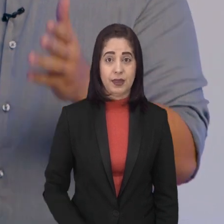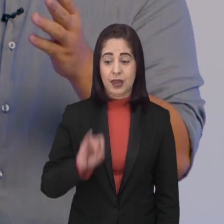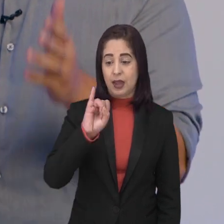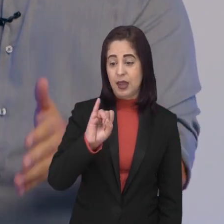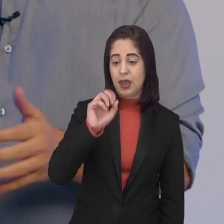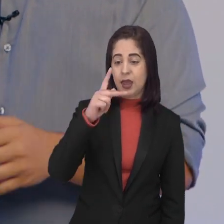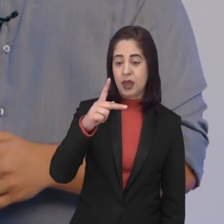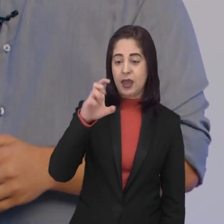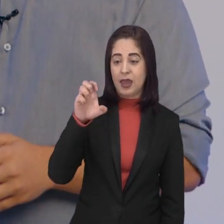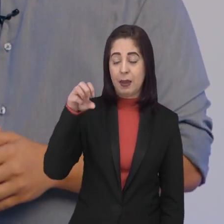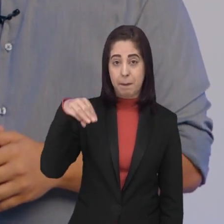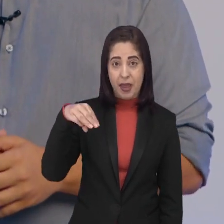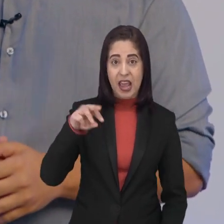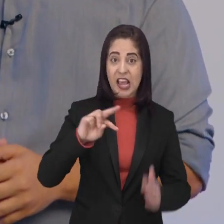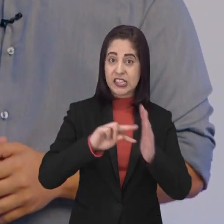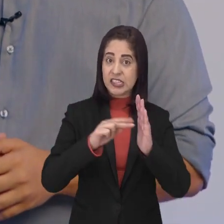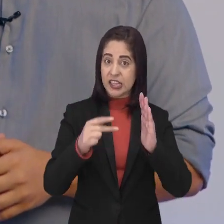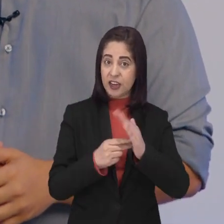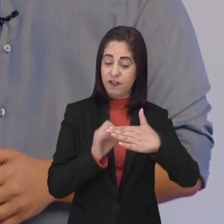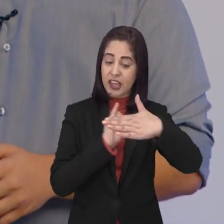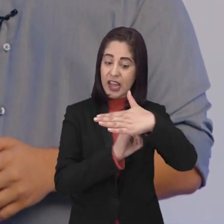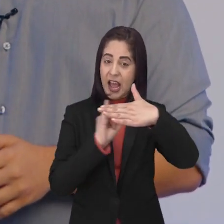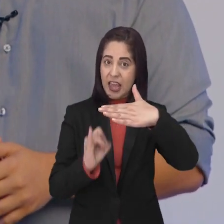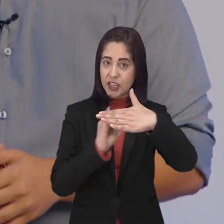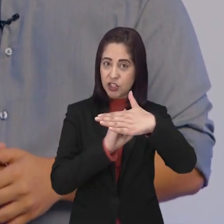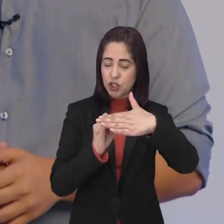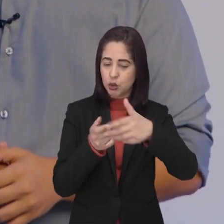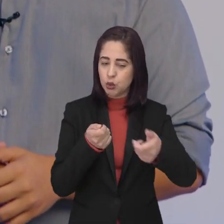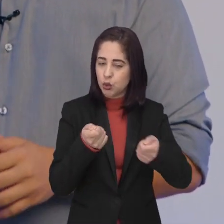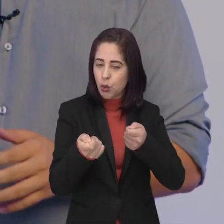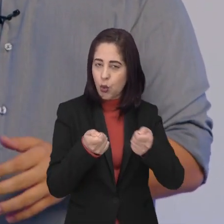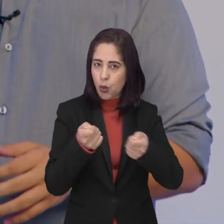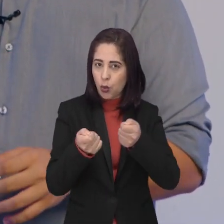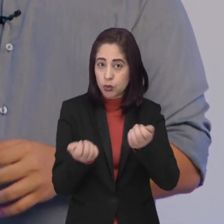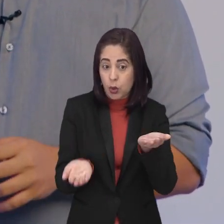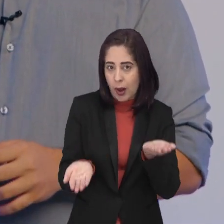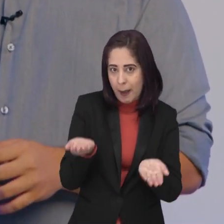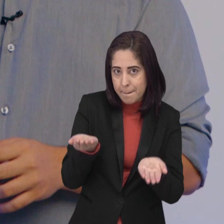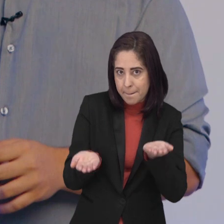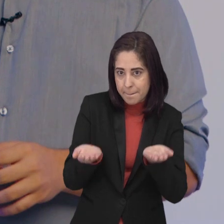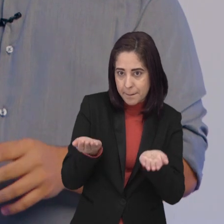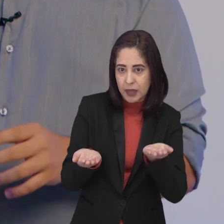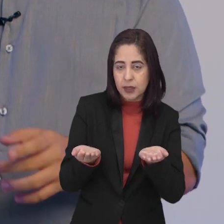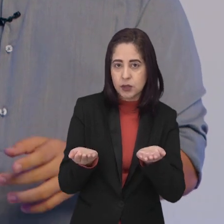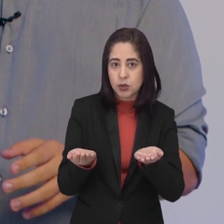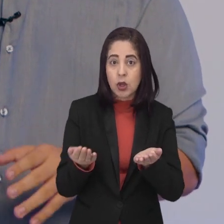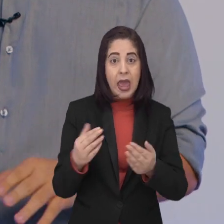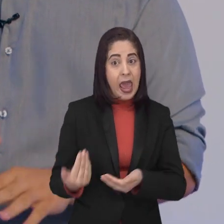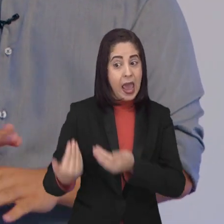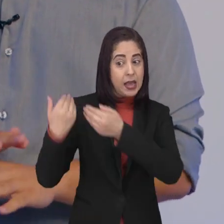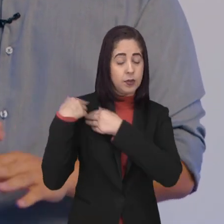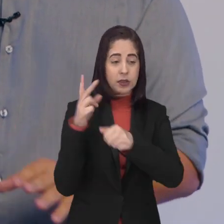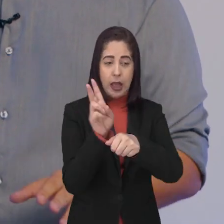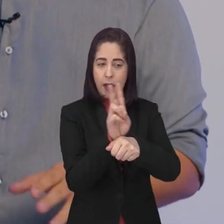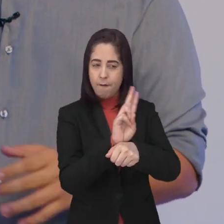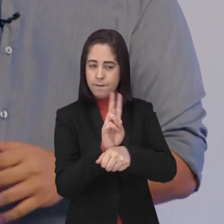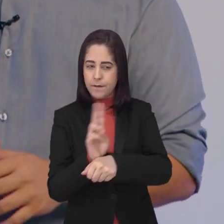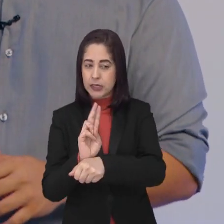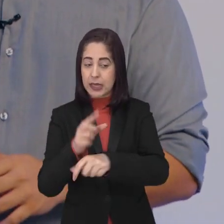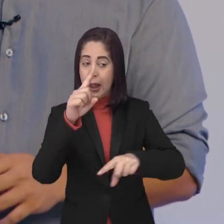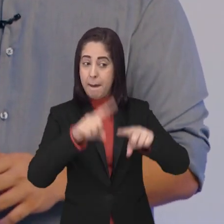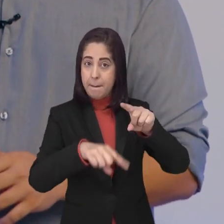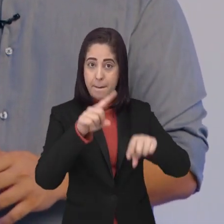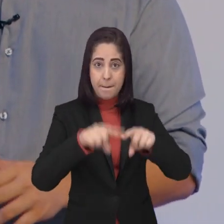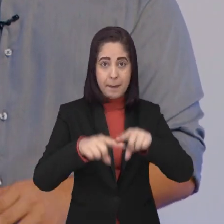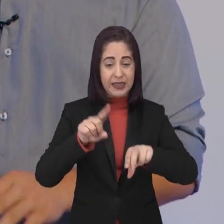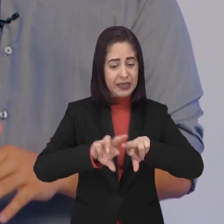IPEM é a sigla para Instituto de Pesos e Medidas. Esse órgão é responsável pela fiscalização de diversos